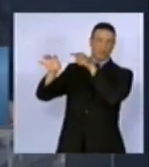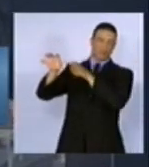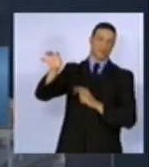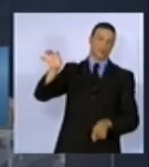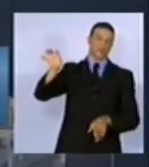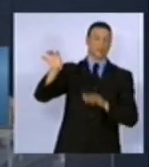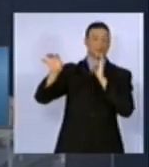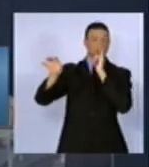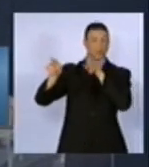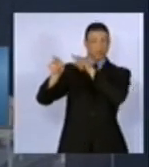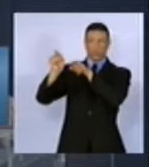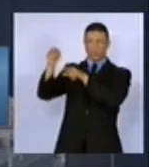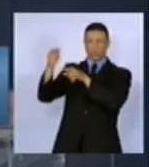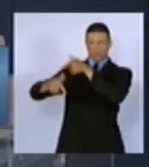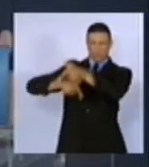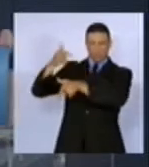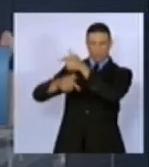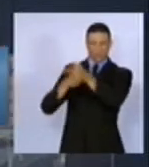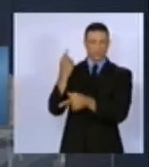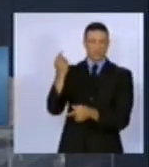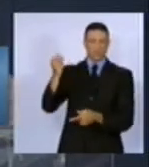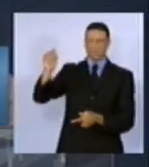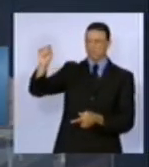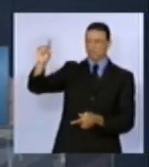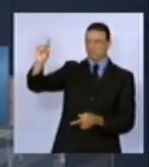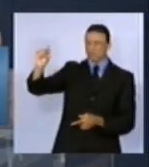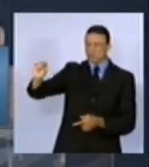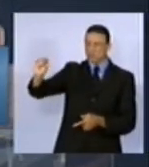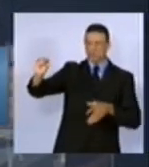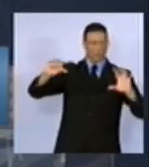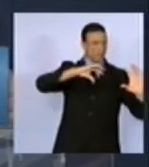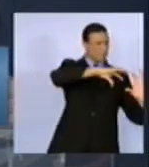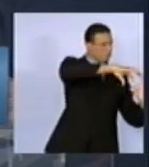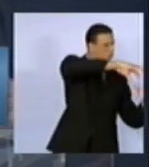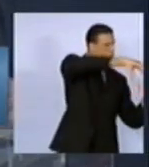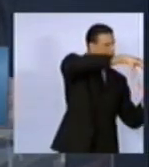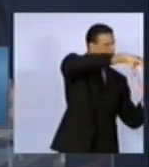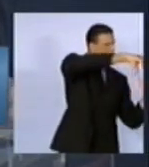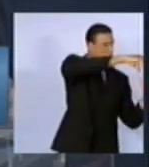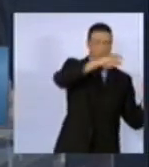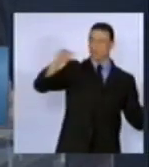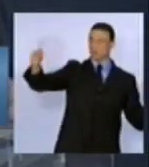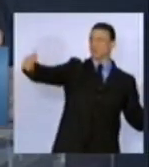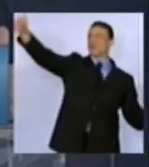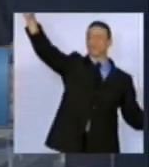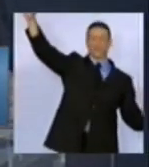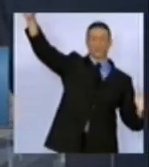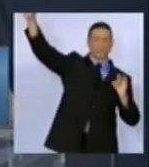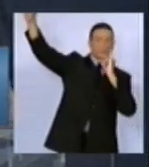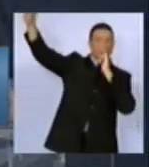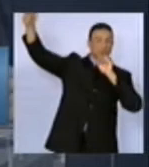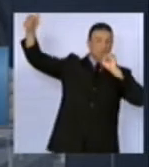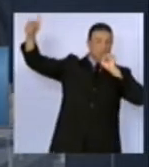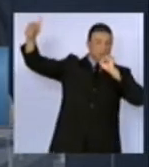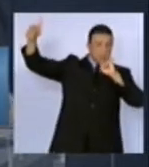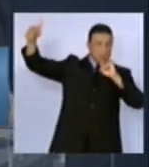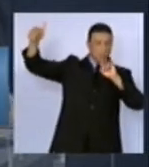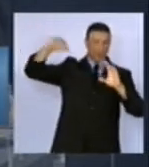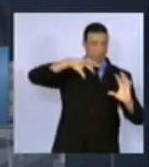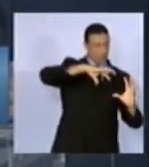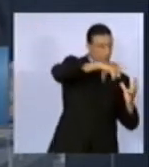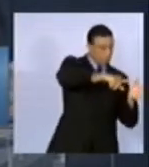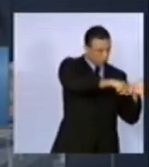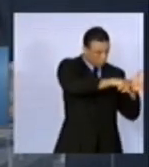é um dos menores do mundo e a gente sempre comenta se pateticamente o Nordeste fosse um país seria o quinto maior produtor de cana